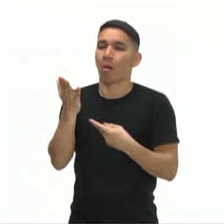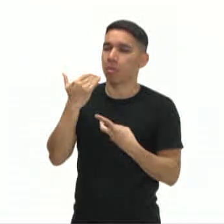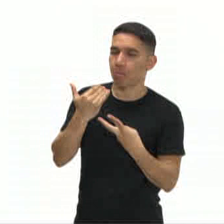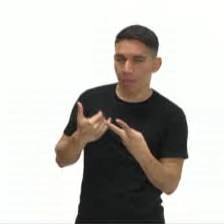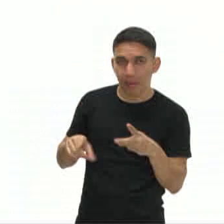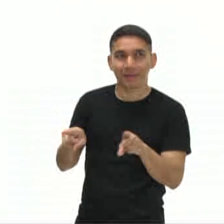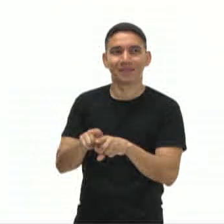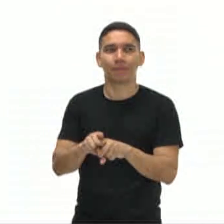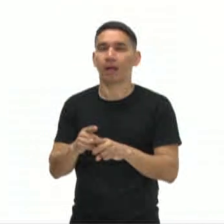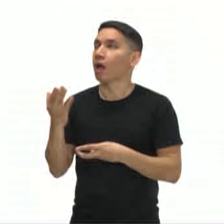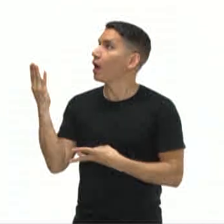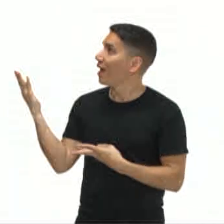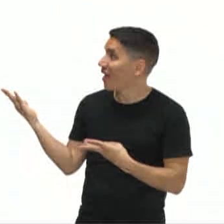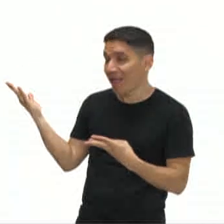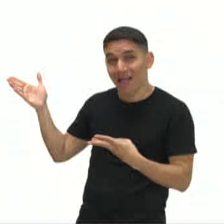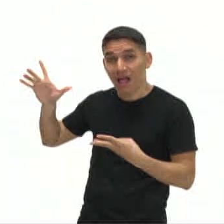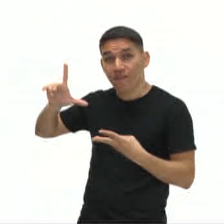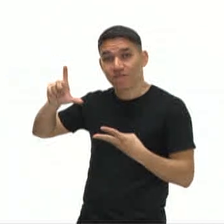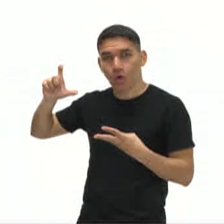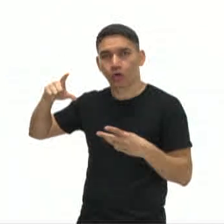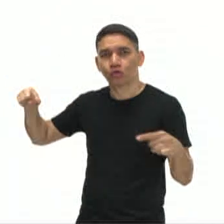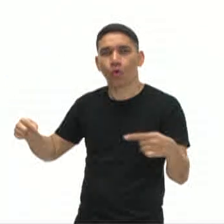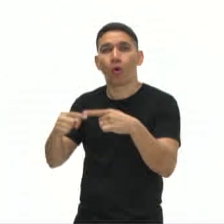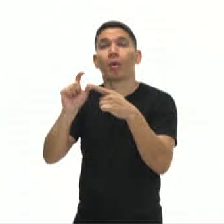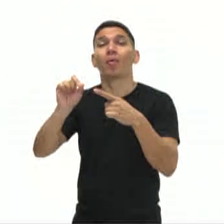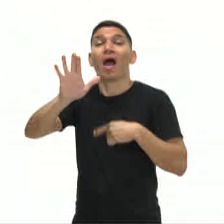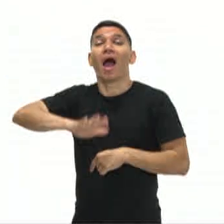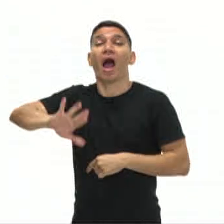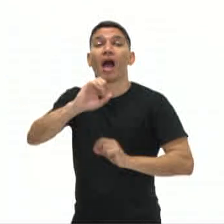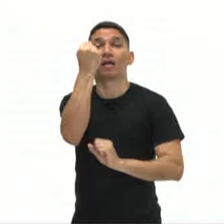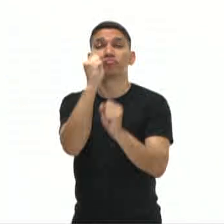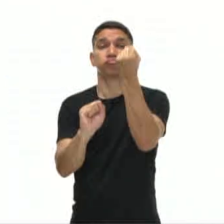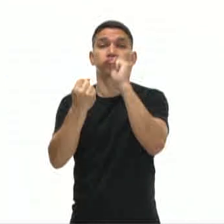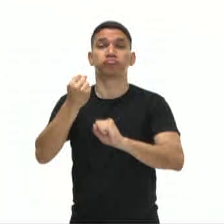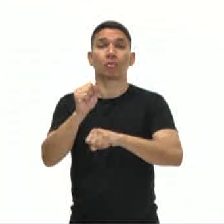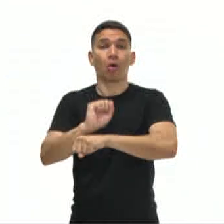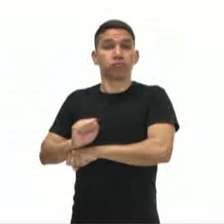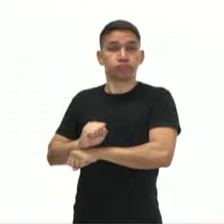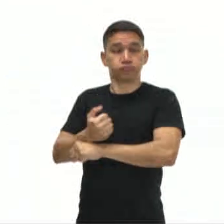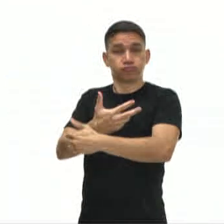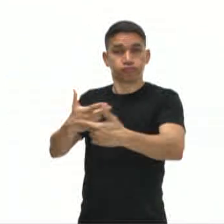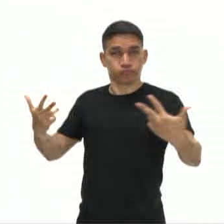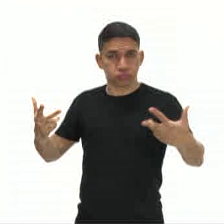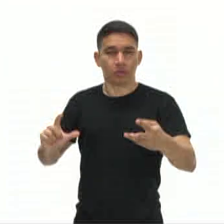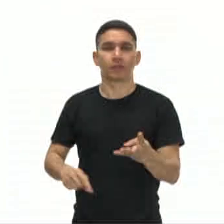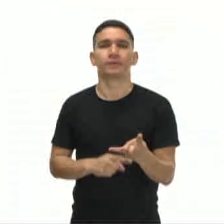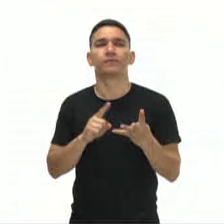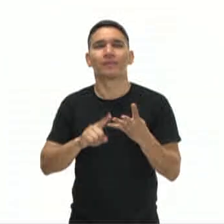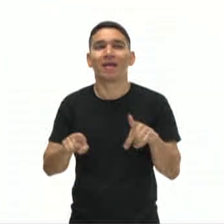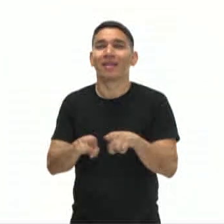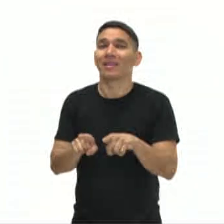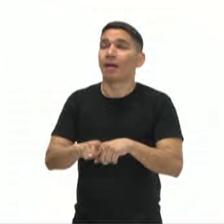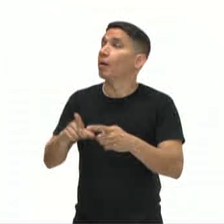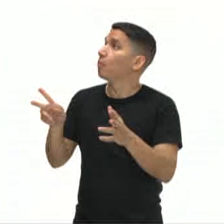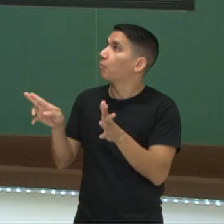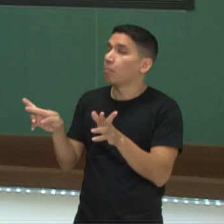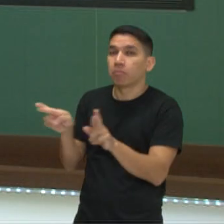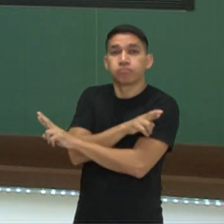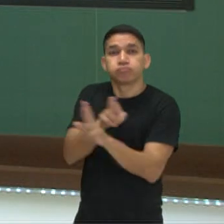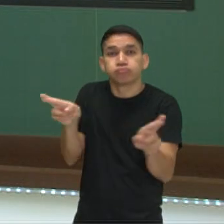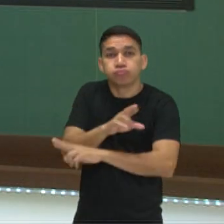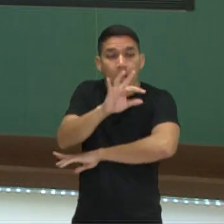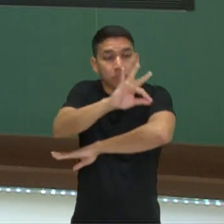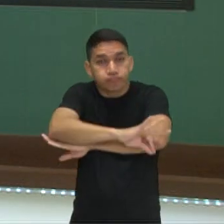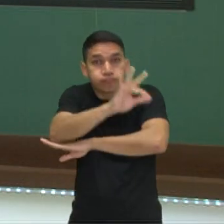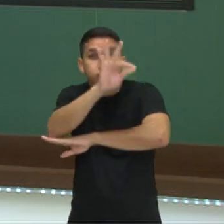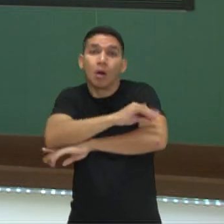temos uma foto aqui, por exemplo, de uma dessas indústrias, né, montadoras. O setor petroquímico, já que o país produz